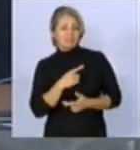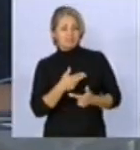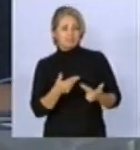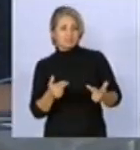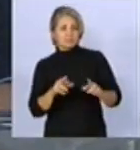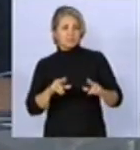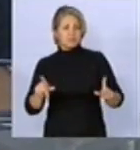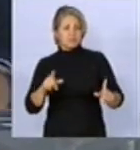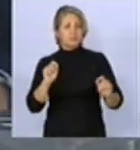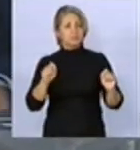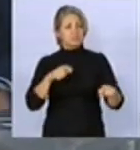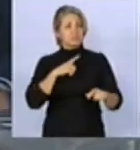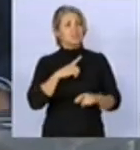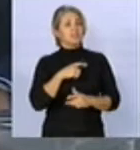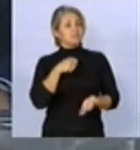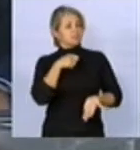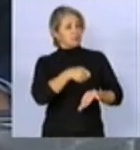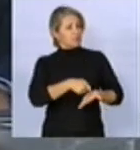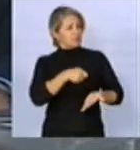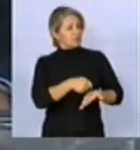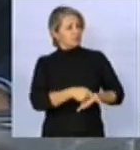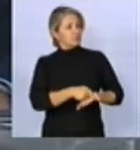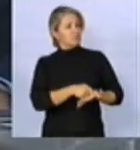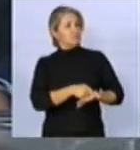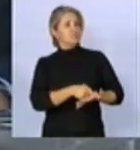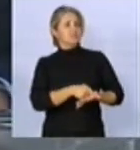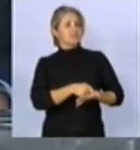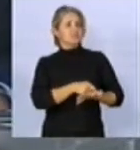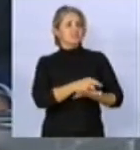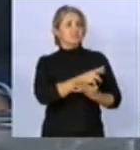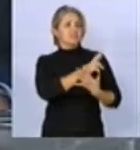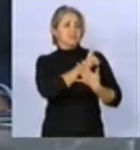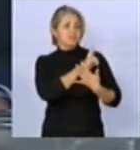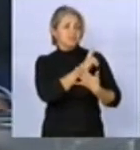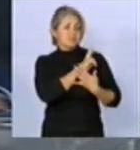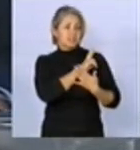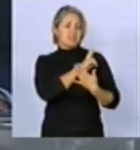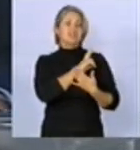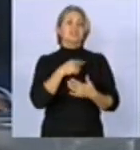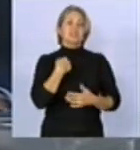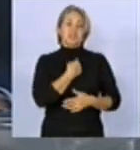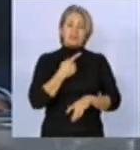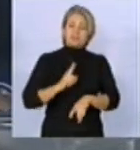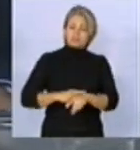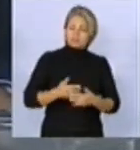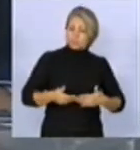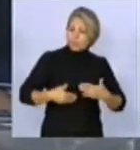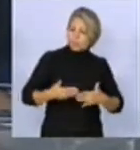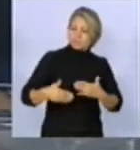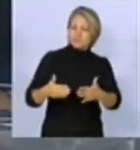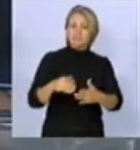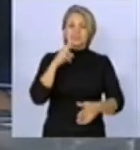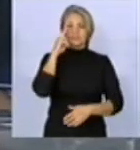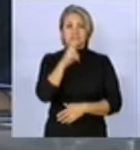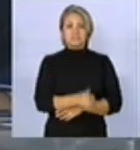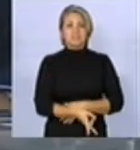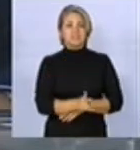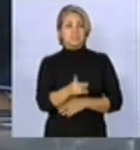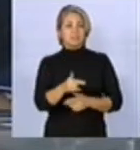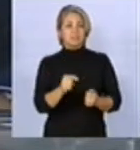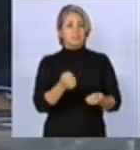existe direitos e deveres e quando a gente tá na no ensino em qualquer coisa a gente vê sempre